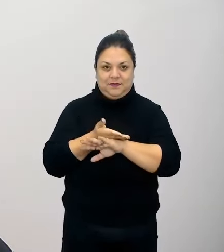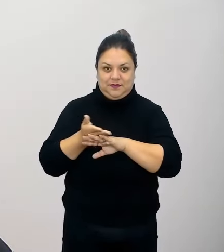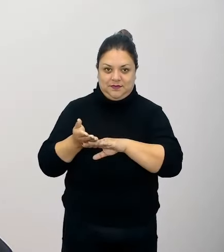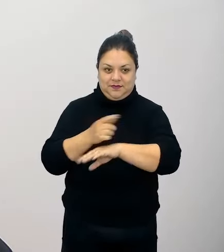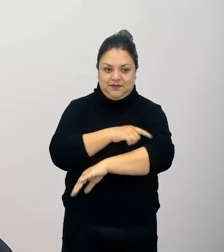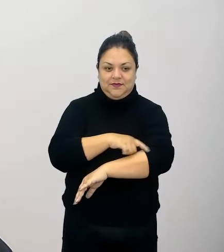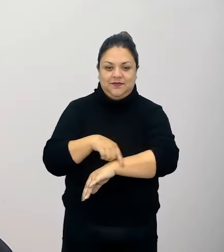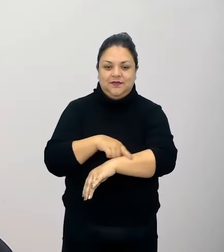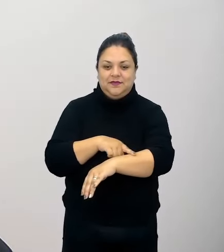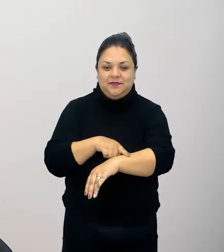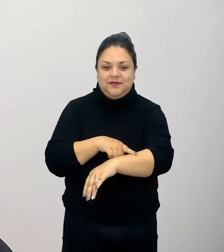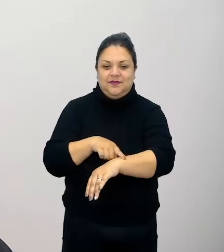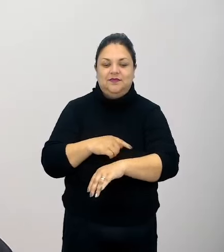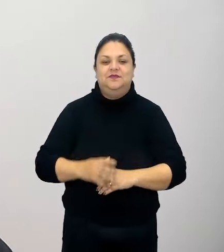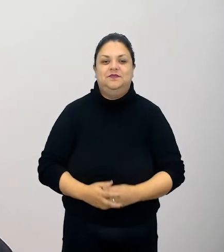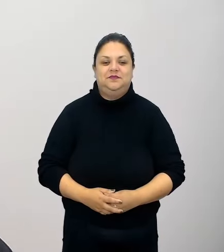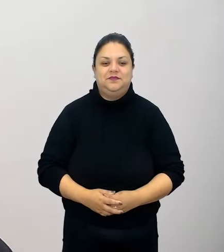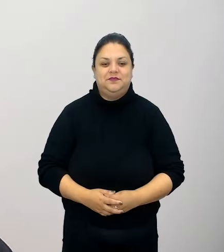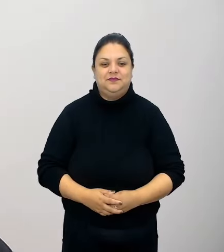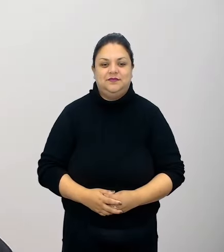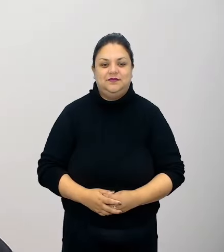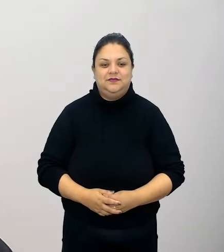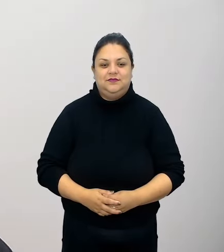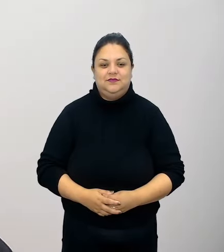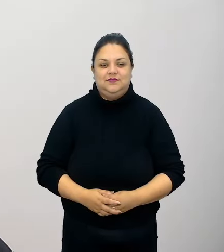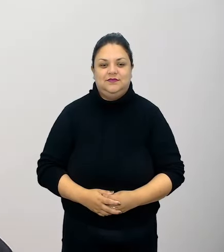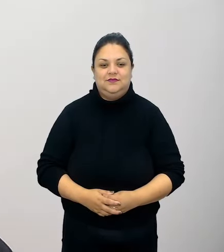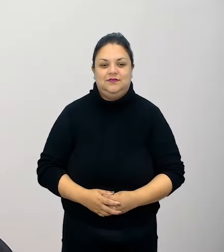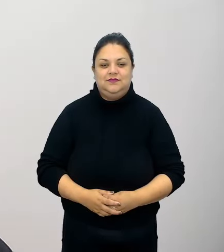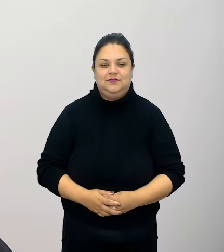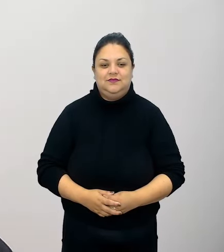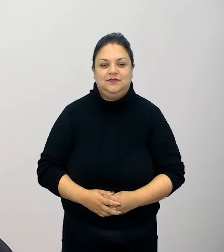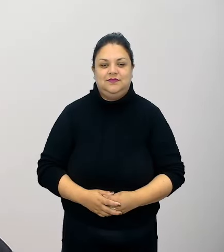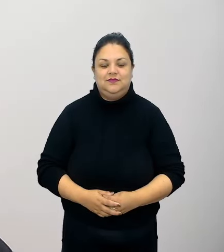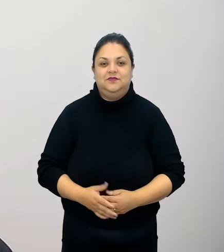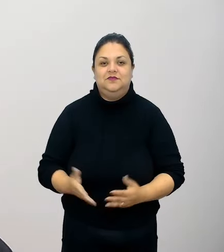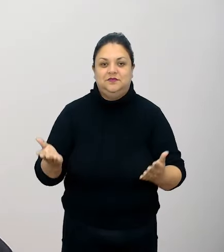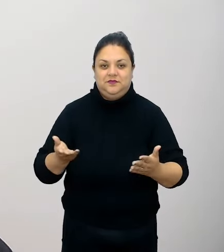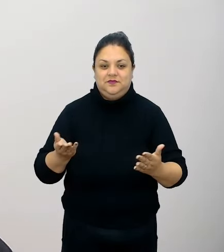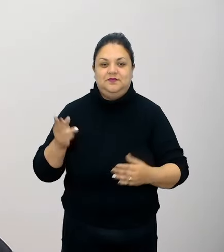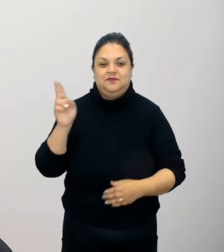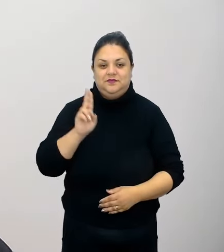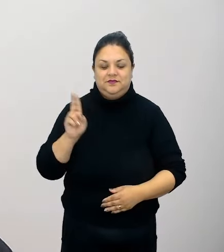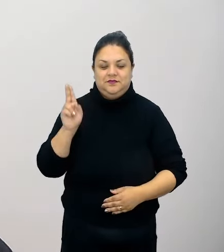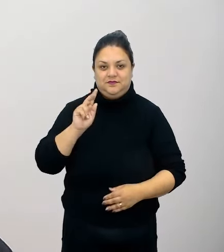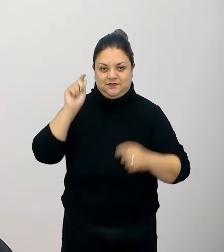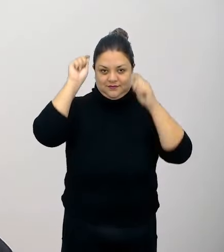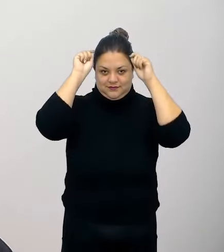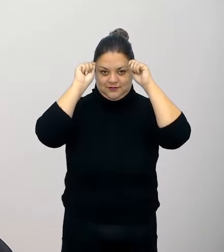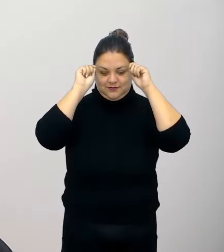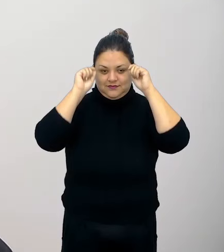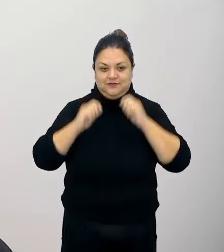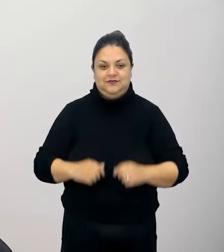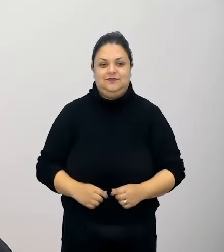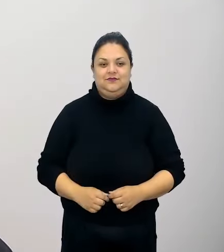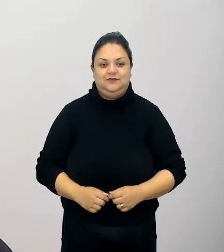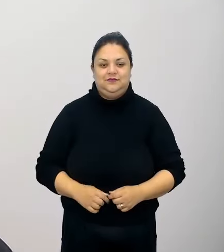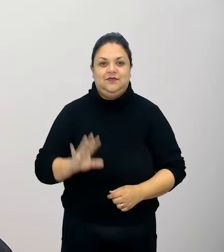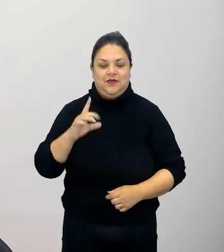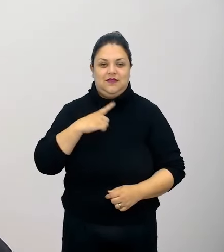de cabelos... eu estou usando uma boina hoje, mas tenho